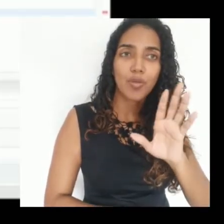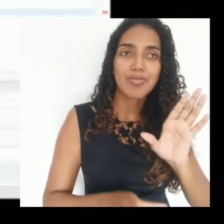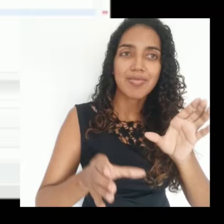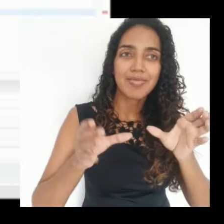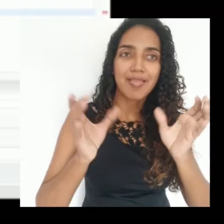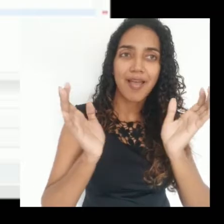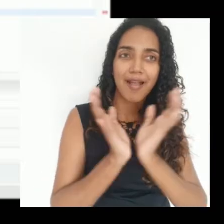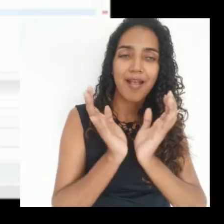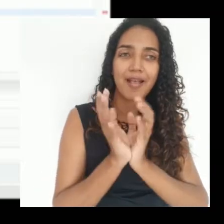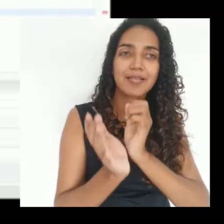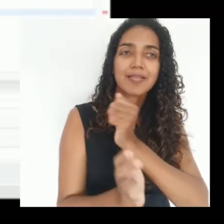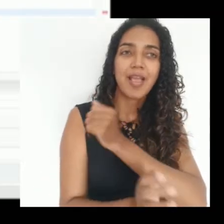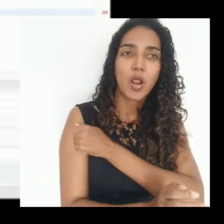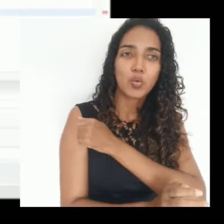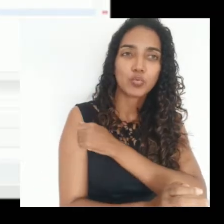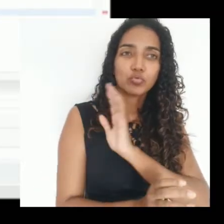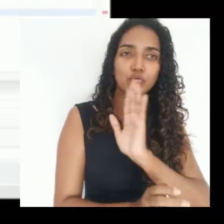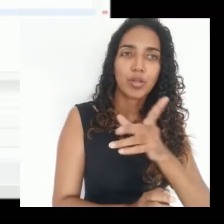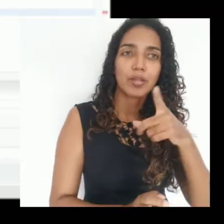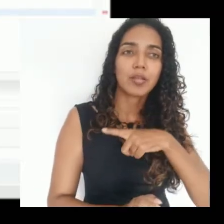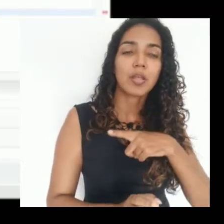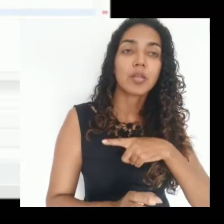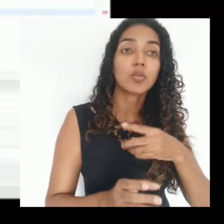e vou passar aqui o nome João